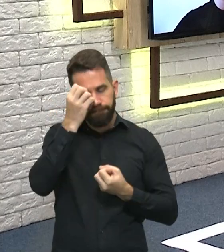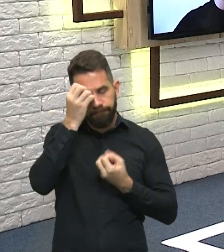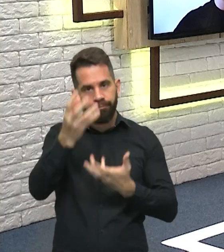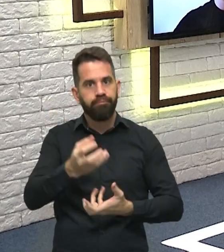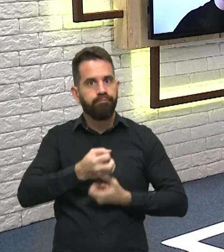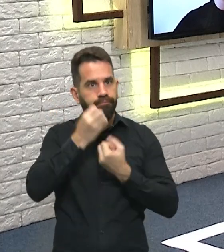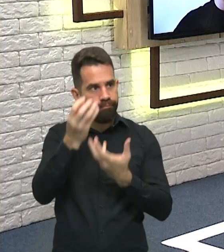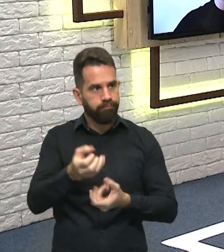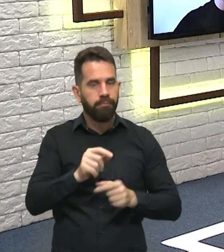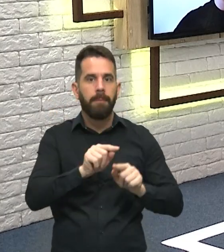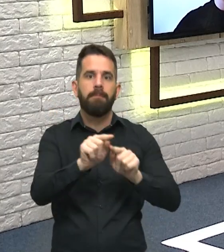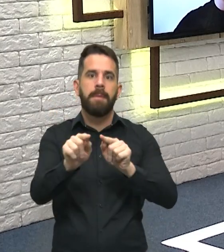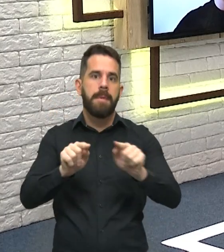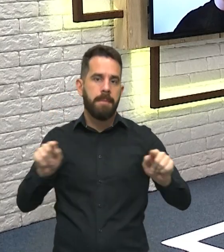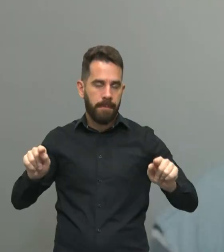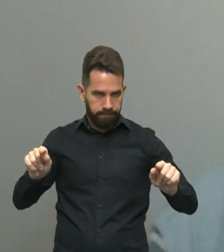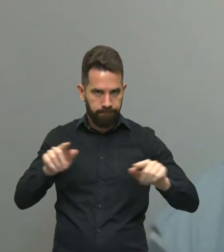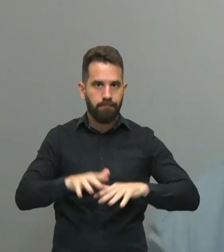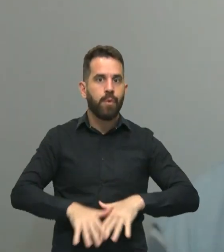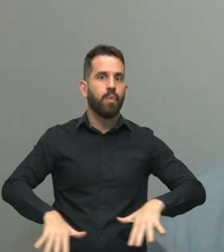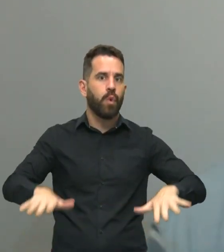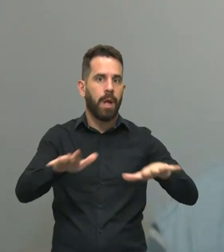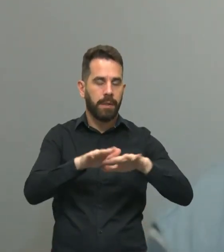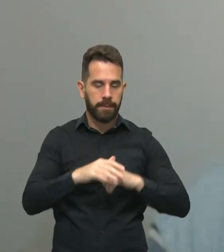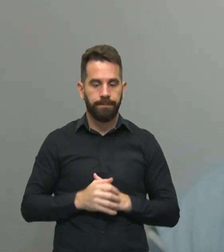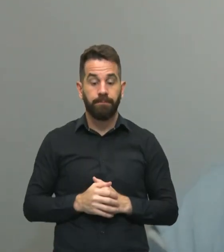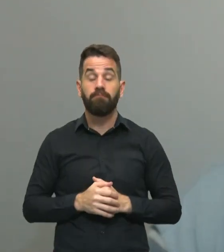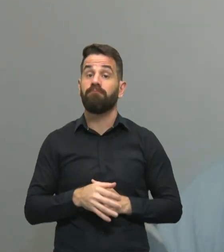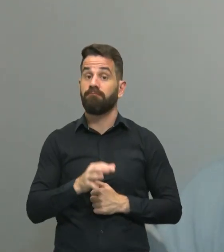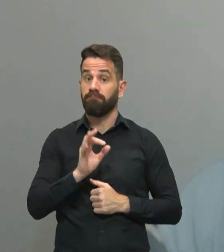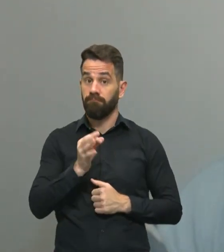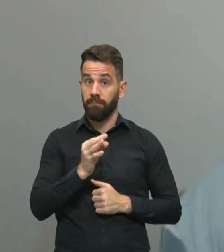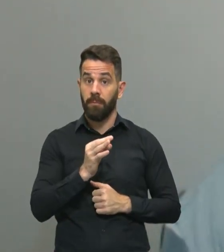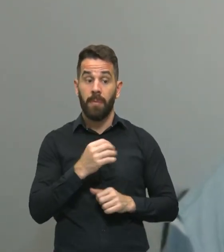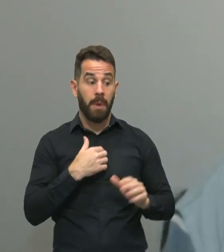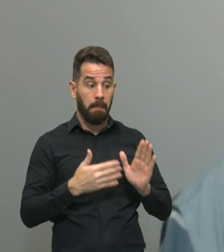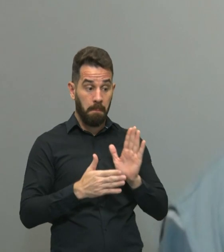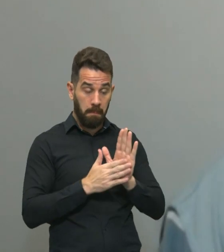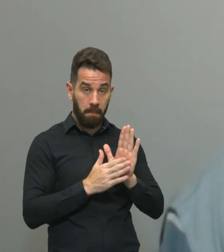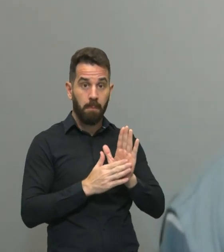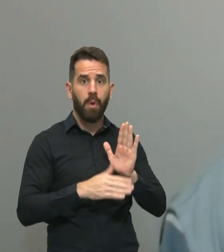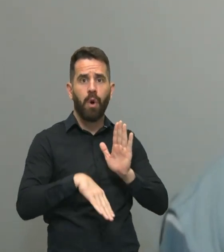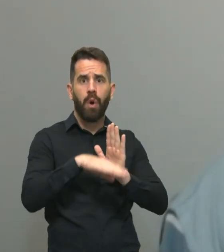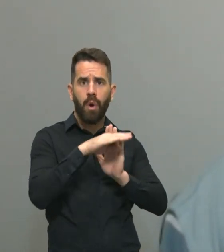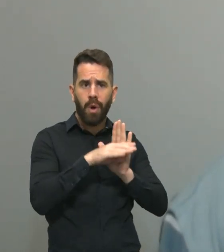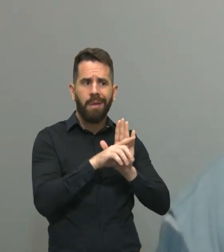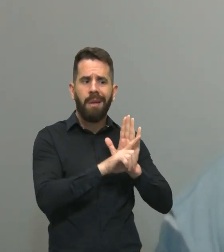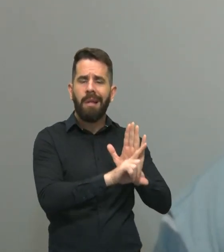A política de cotas, de fato, ela reflete uma